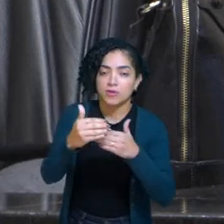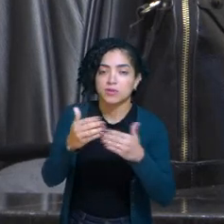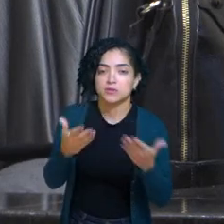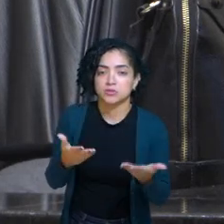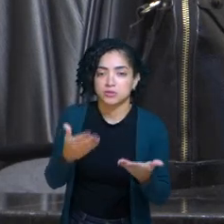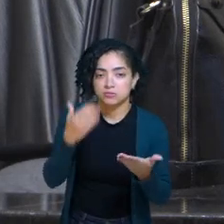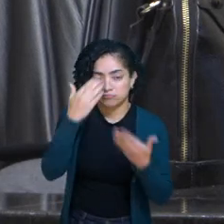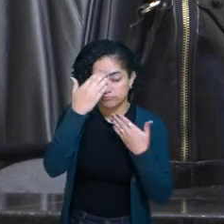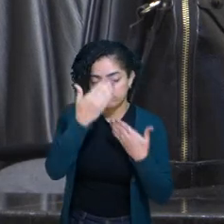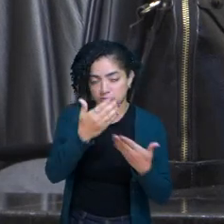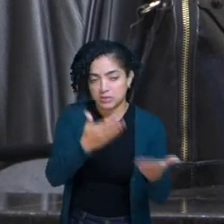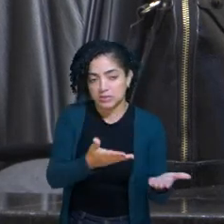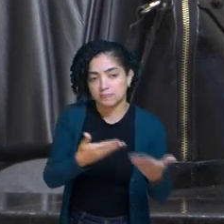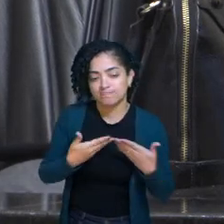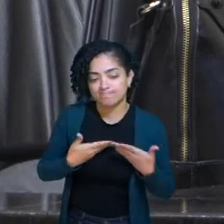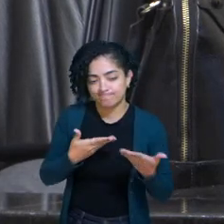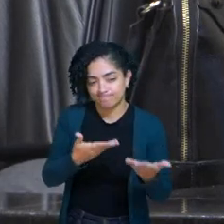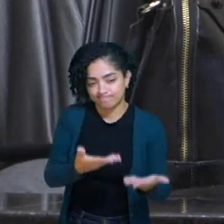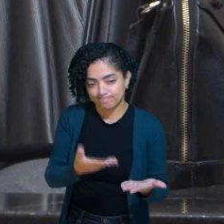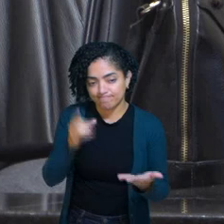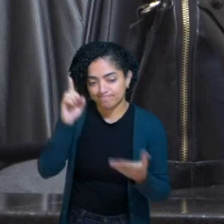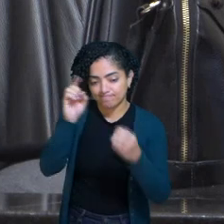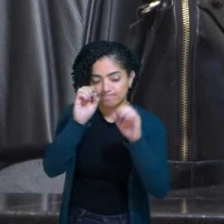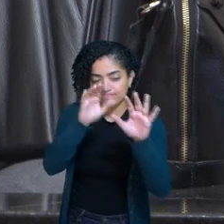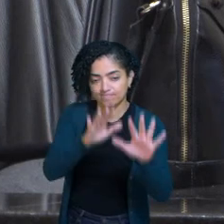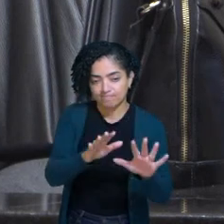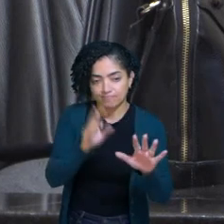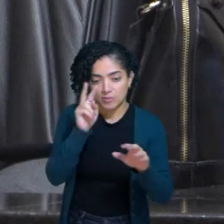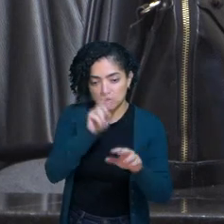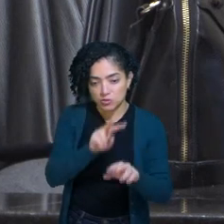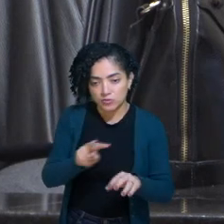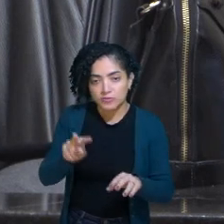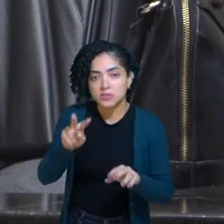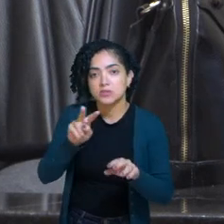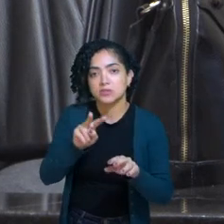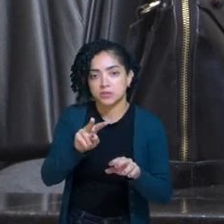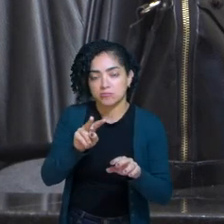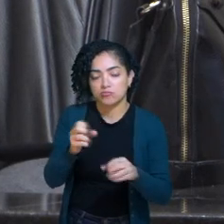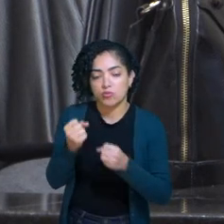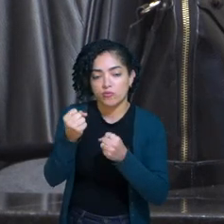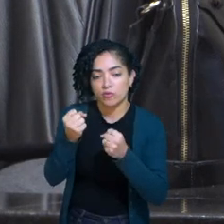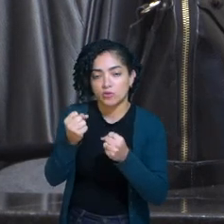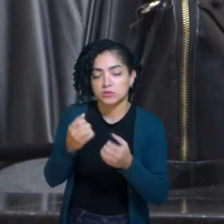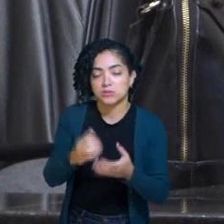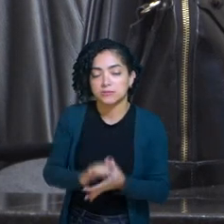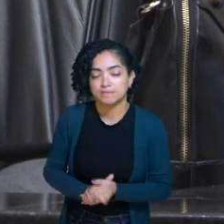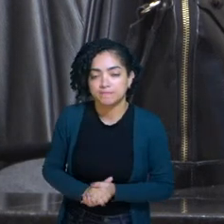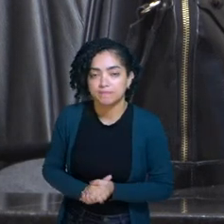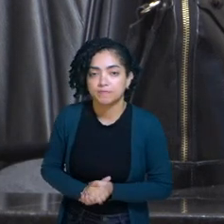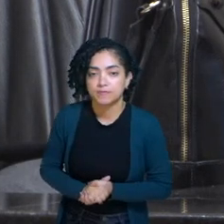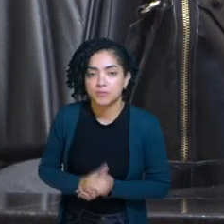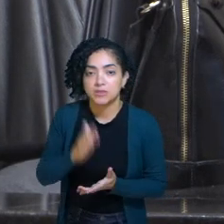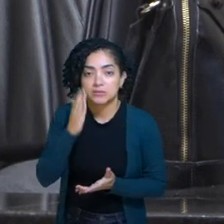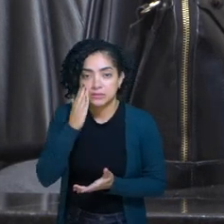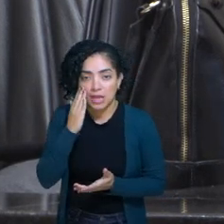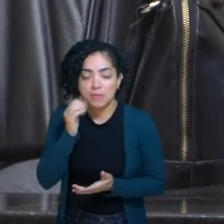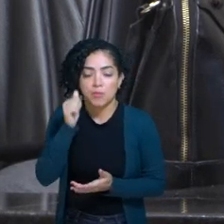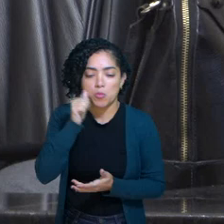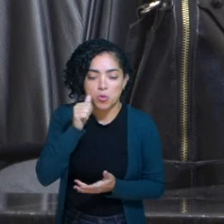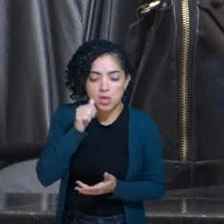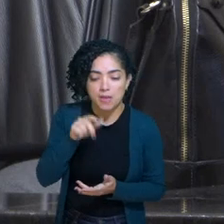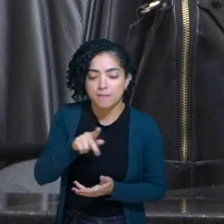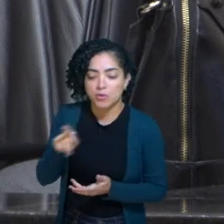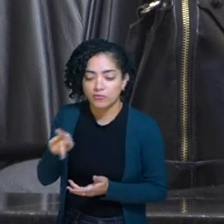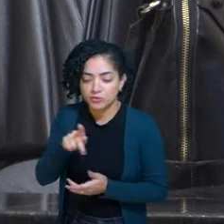convite que Deus abençoe a sua visão que você continue tendo assim muita força que a gente sabe o que que é ser mulher professora no